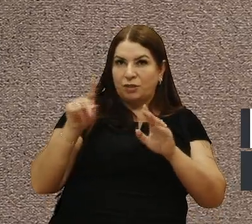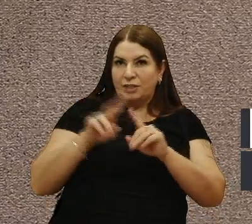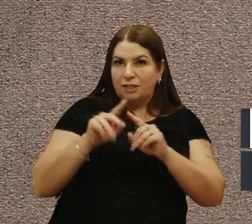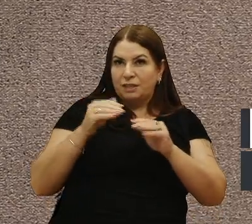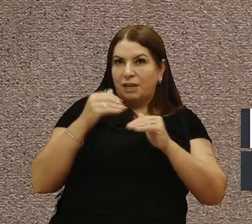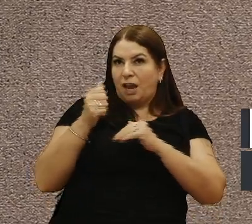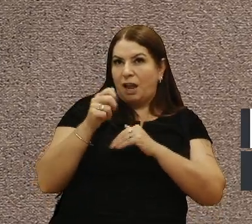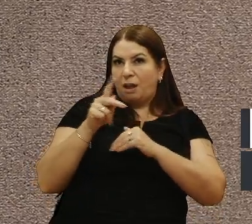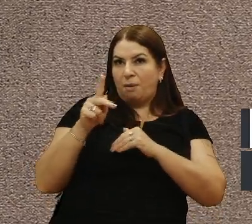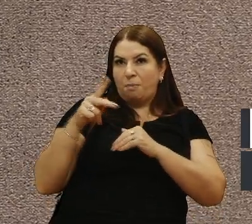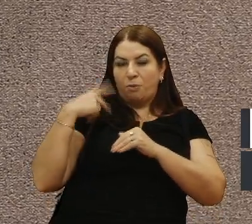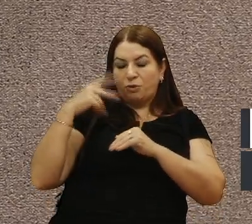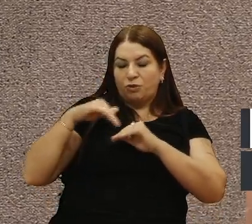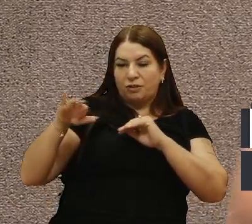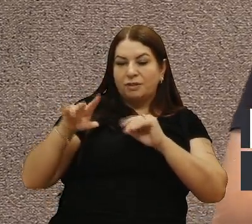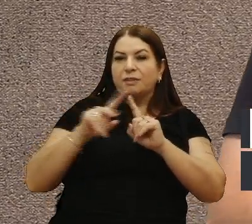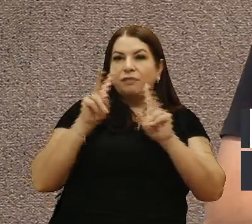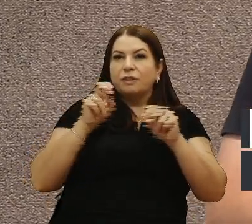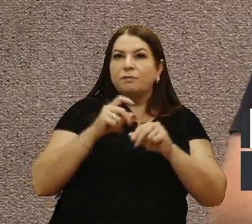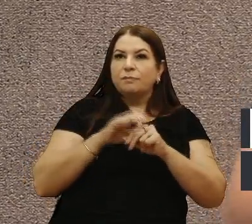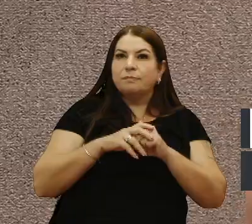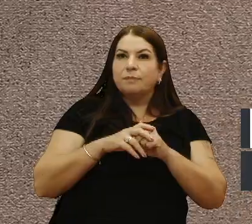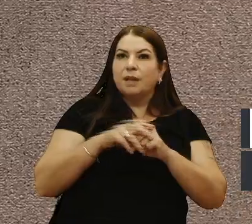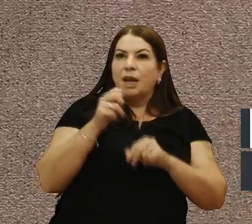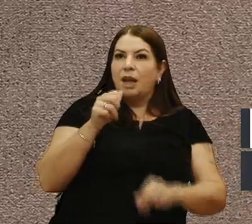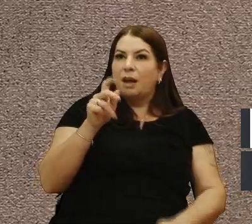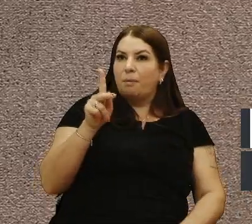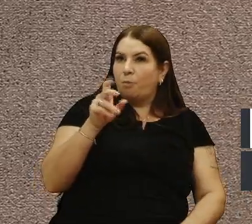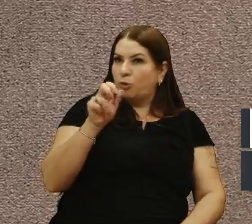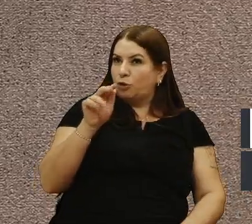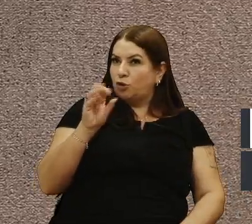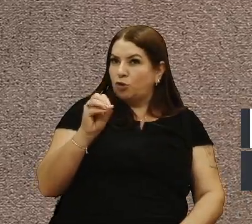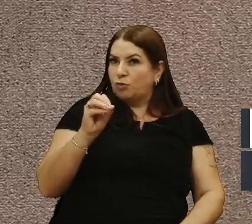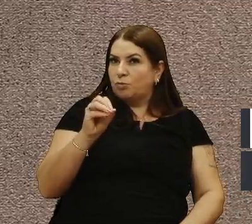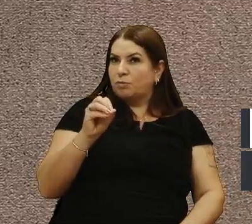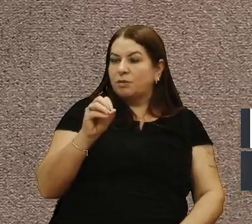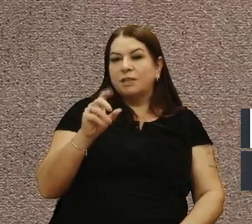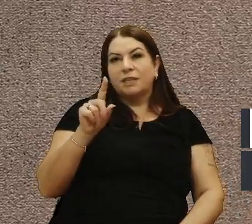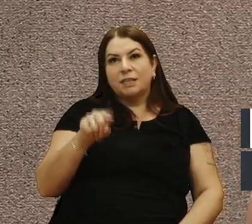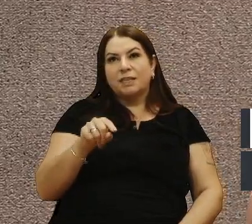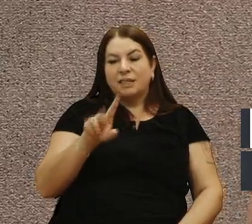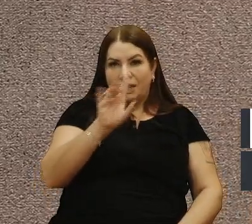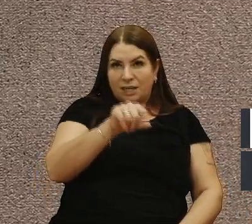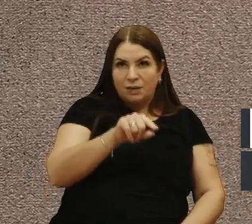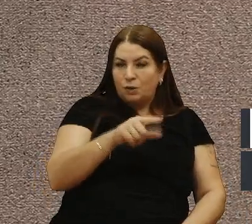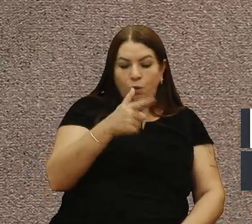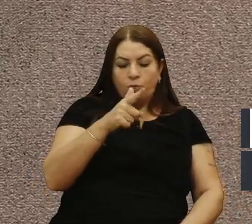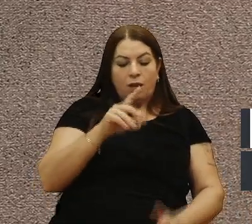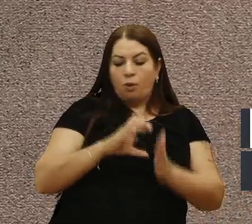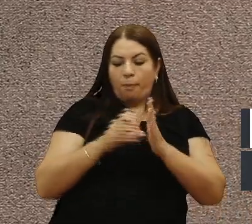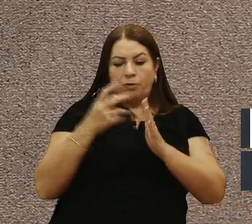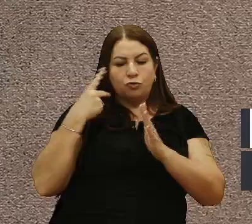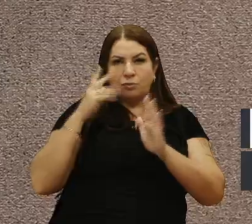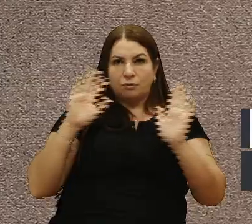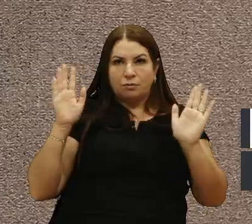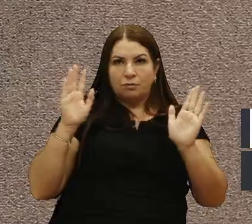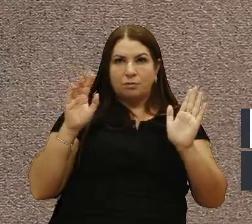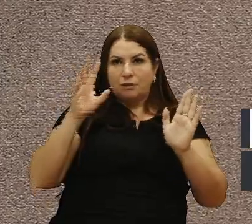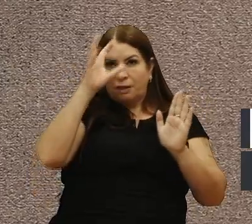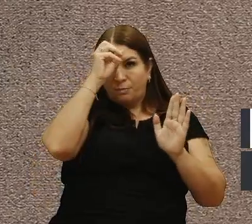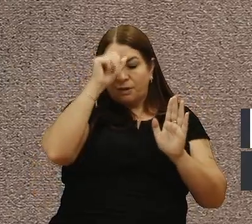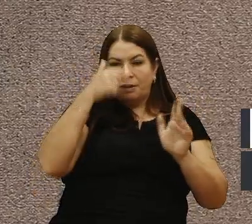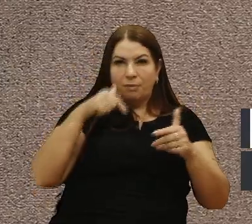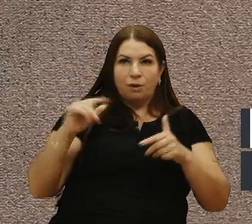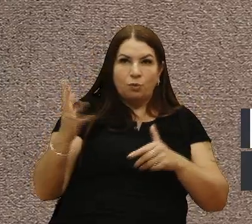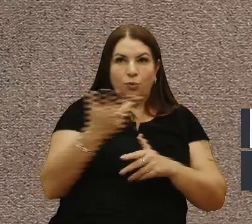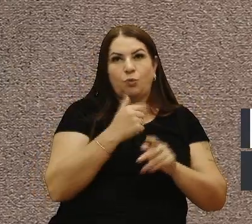tratando de um tema específico da festa. E eu disse para ele, não, apolítico não, talvez seja apartidário, né? E ele disse, é isso aí, eu não tenho partido e eu tenho que aprender a trabalhar com todo mundo.